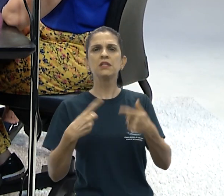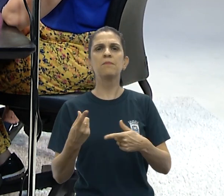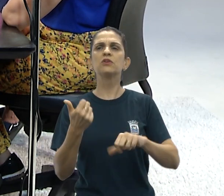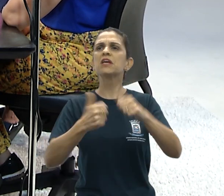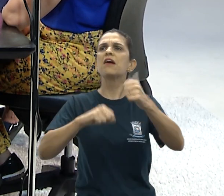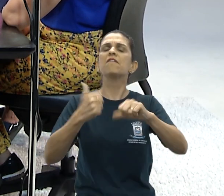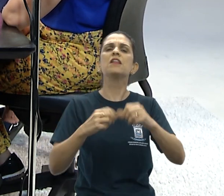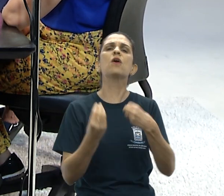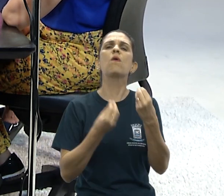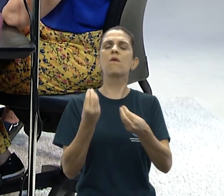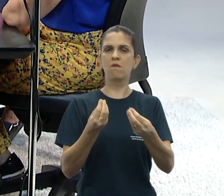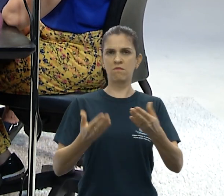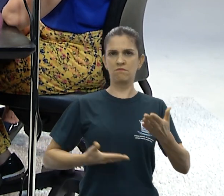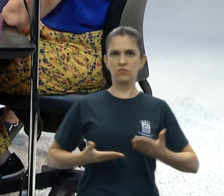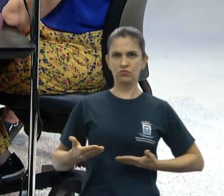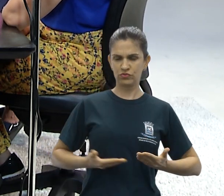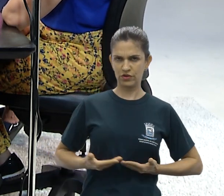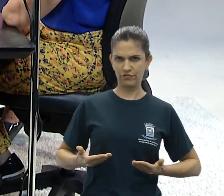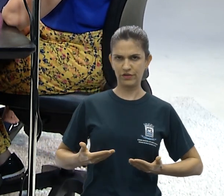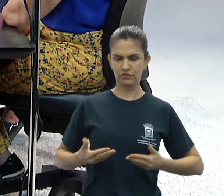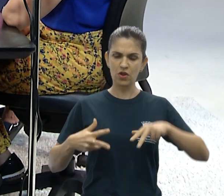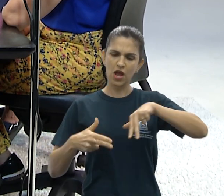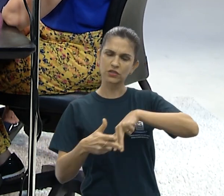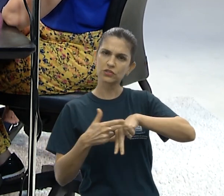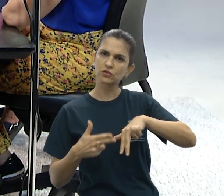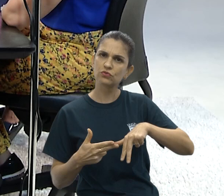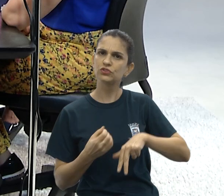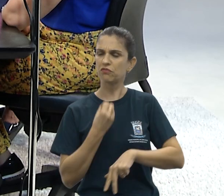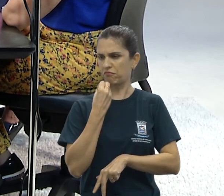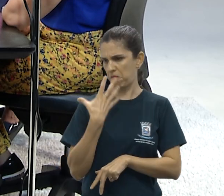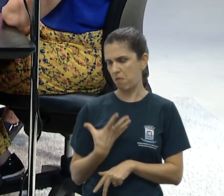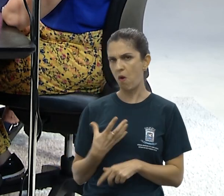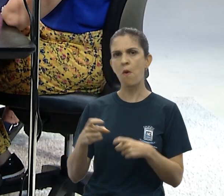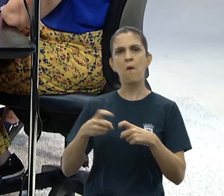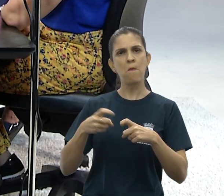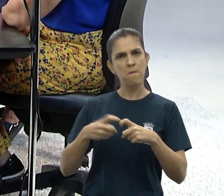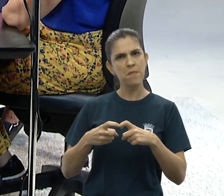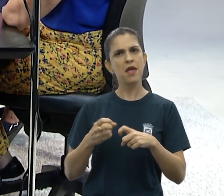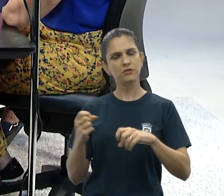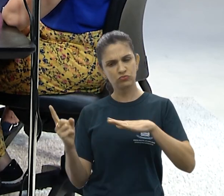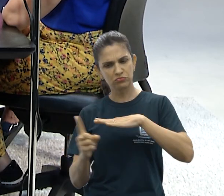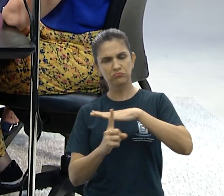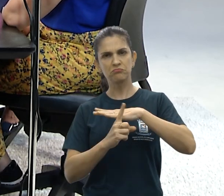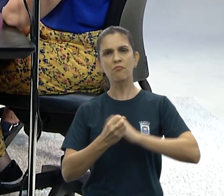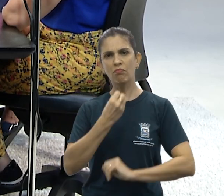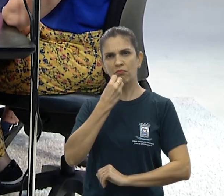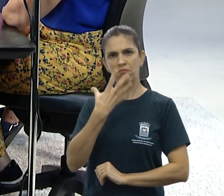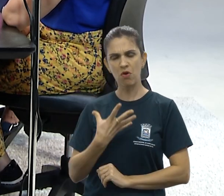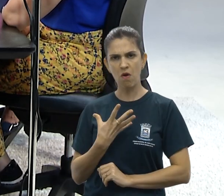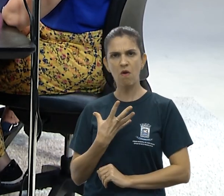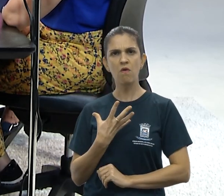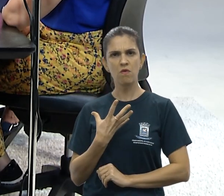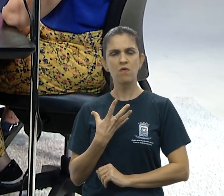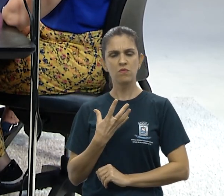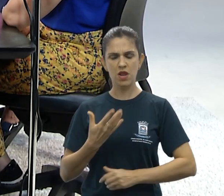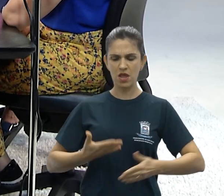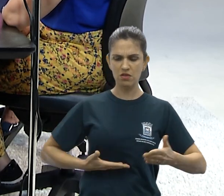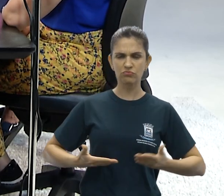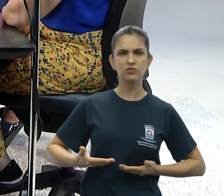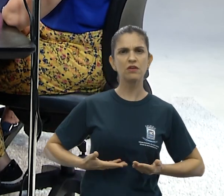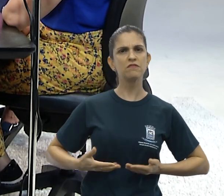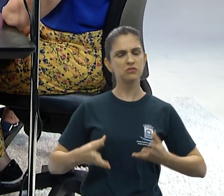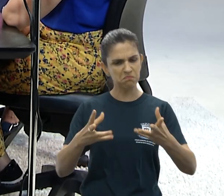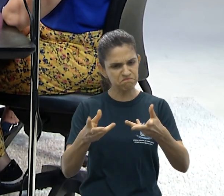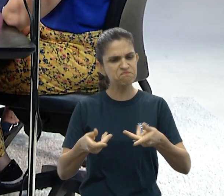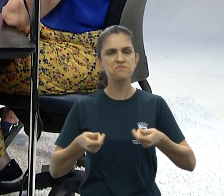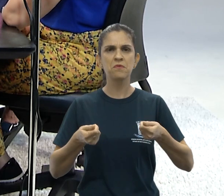esse serviço? Foi bom fazer a cirurgia, os médicos foram atenciosos, o serviço foi eficiente, também na fase da quimio e da